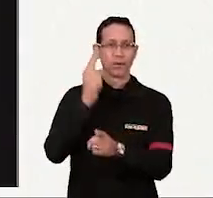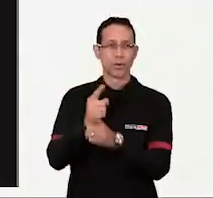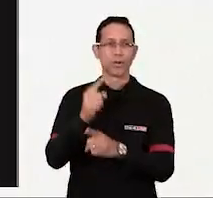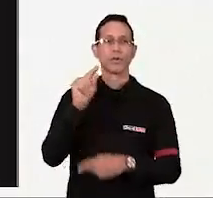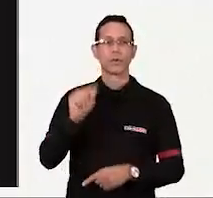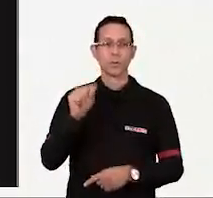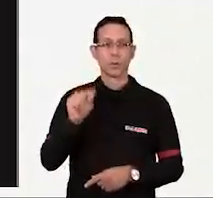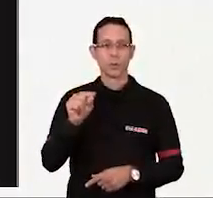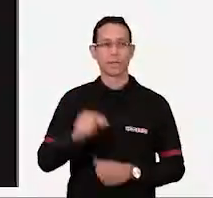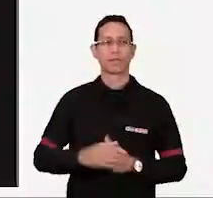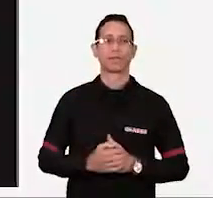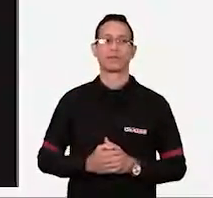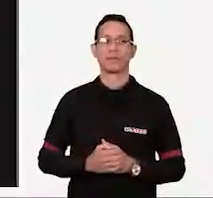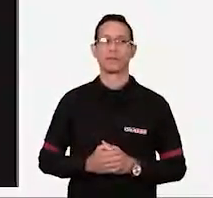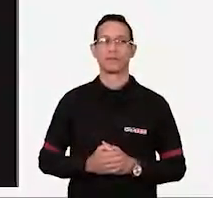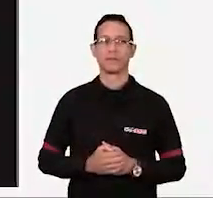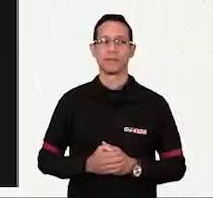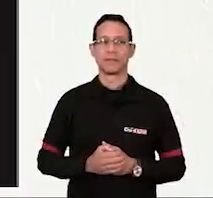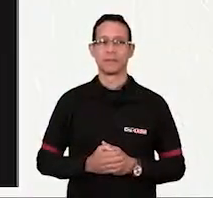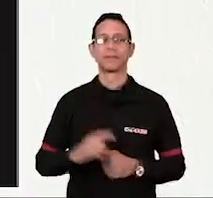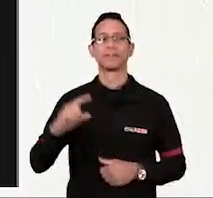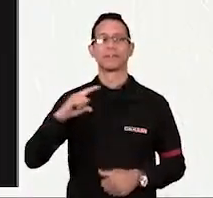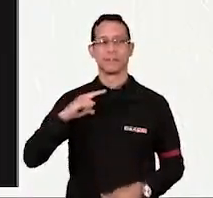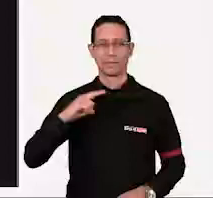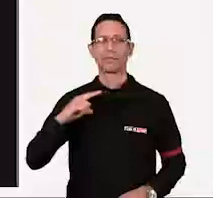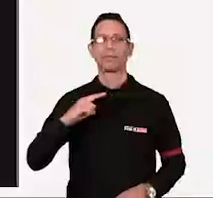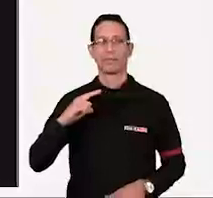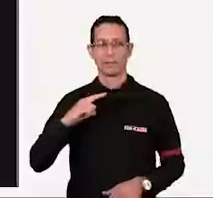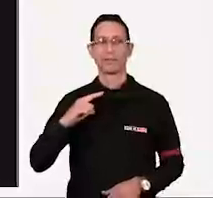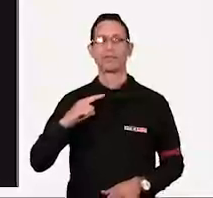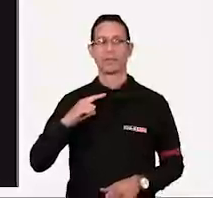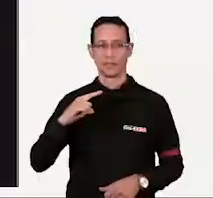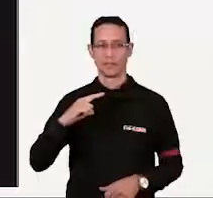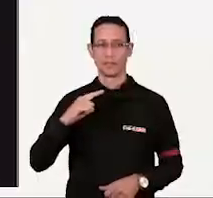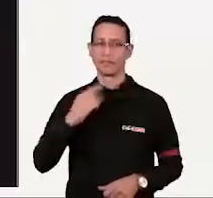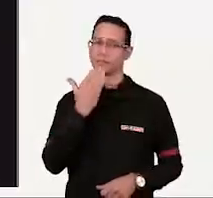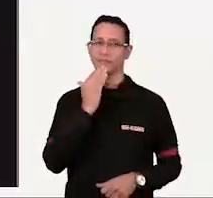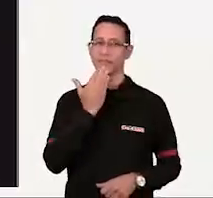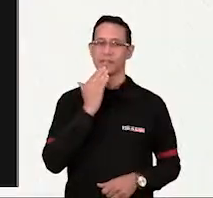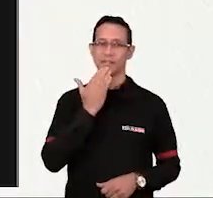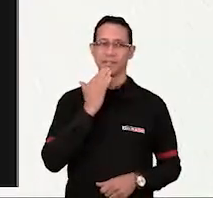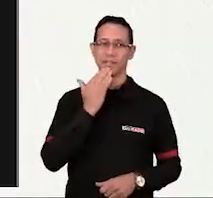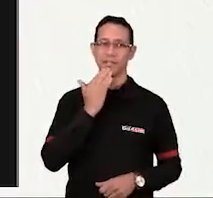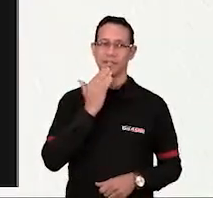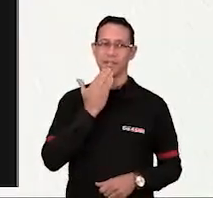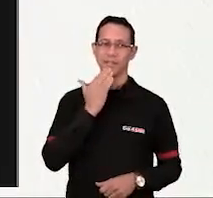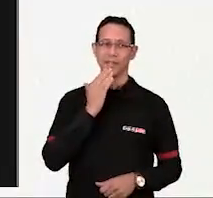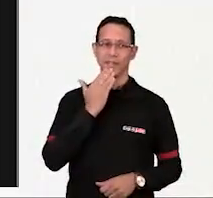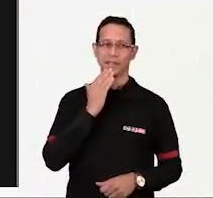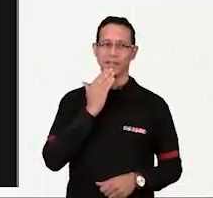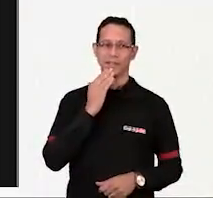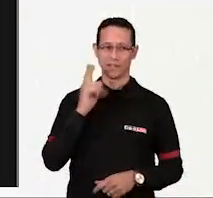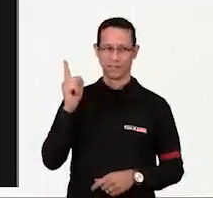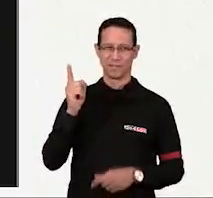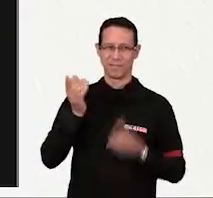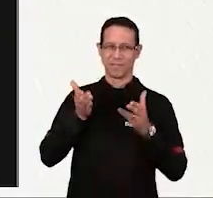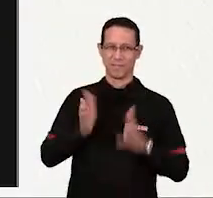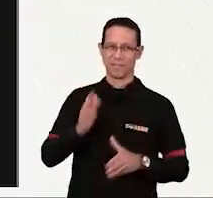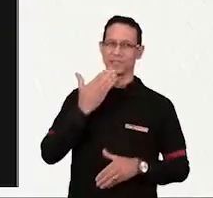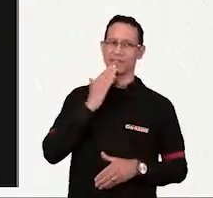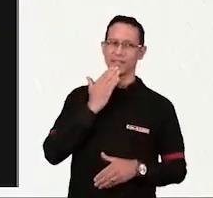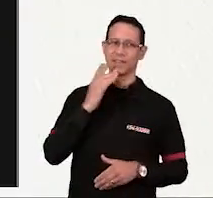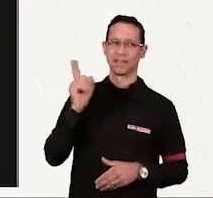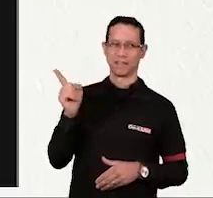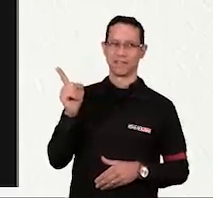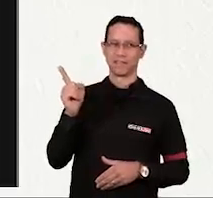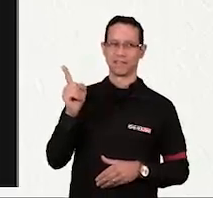quê? Você vai encontrar uma pars flácida completamente deformada. Aqui a gente está tirando os pelos, olha isso. Ele tem